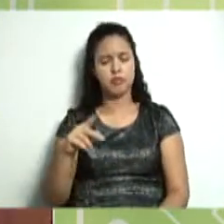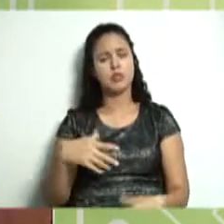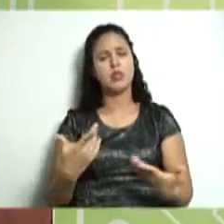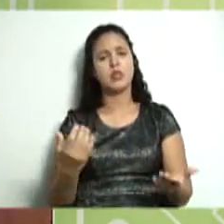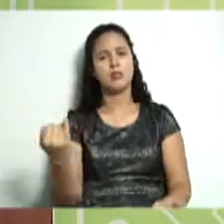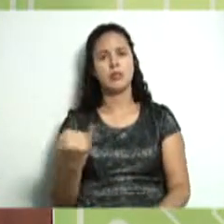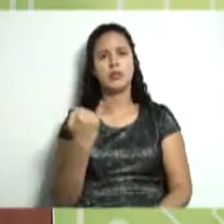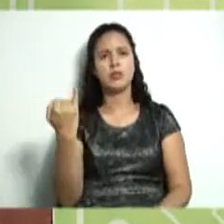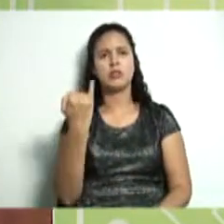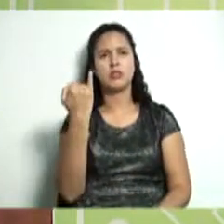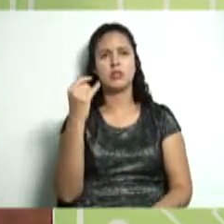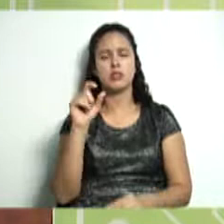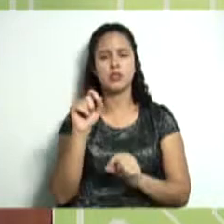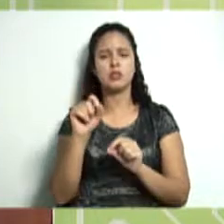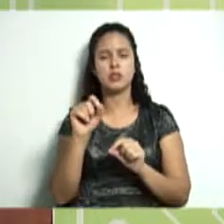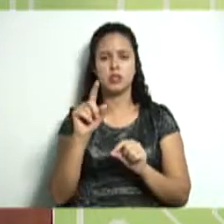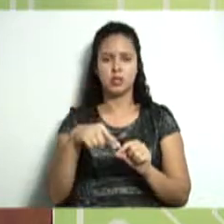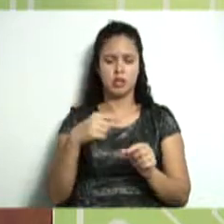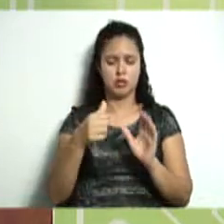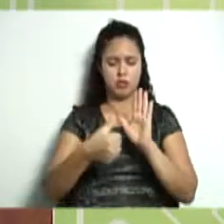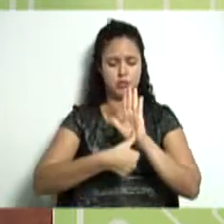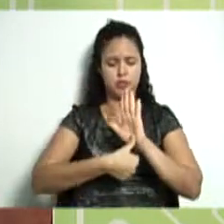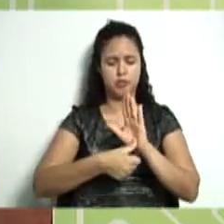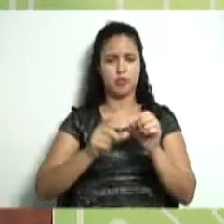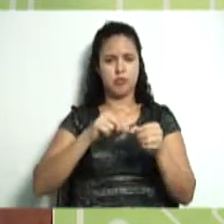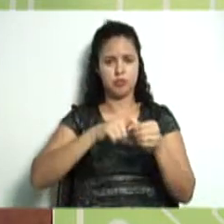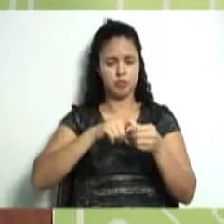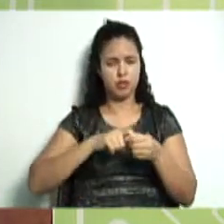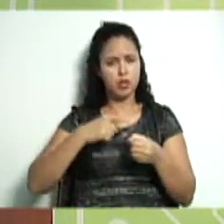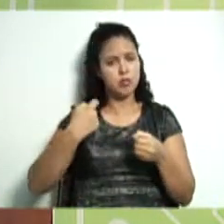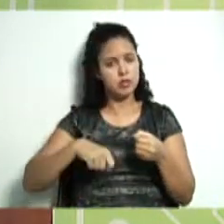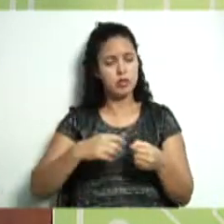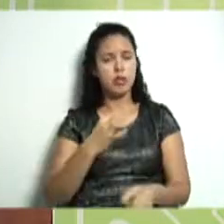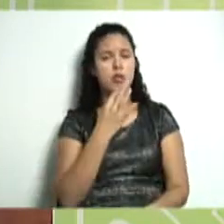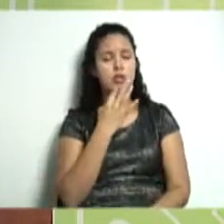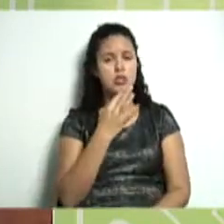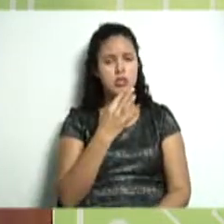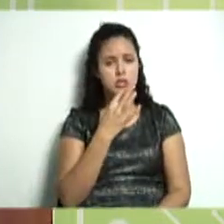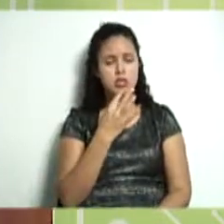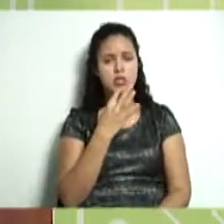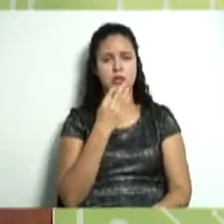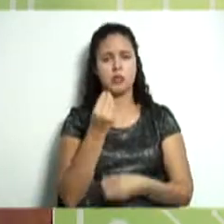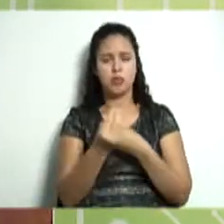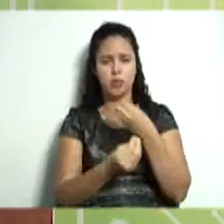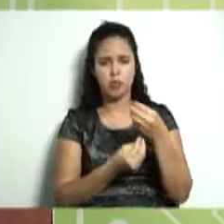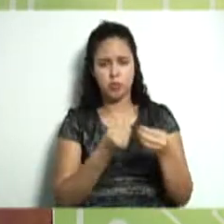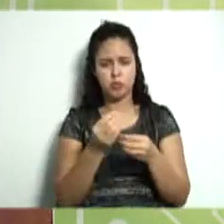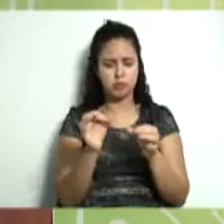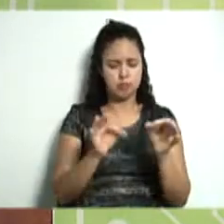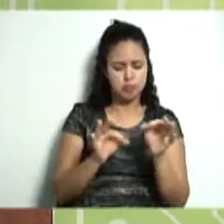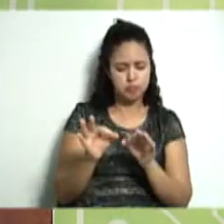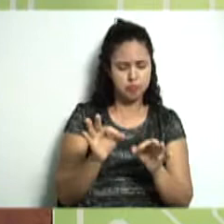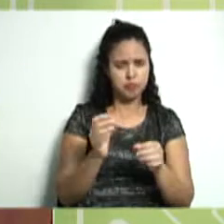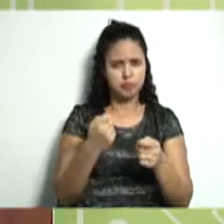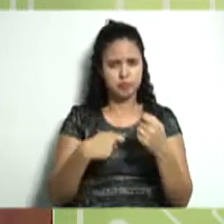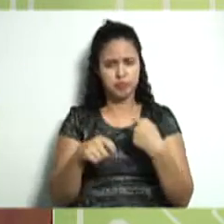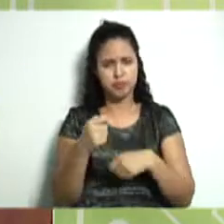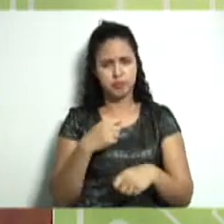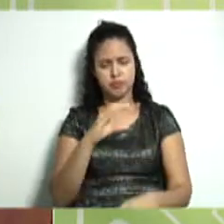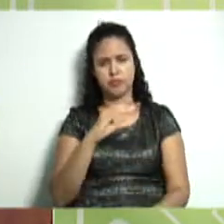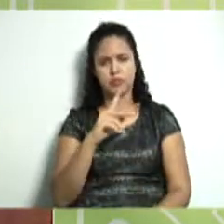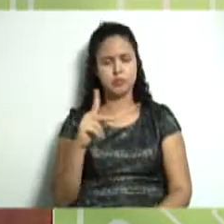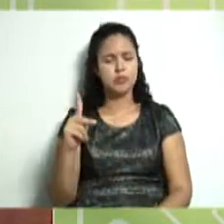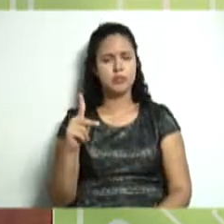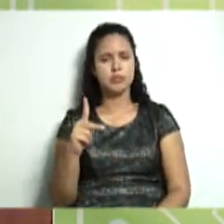isso que os cooperados eles têm que passar por processos de conhecimento para que eles administrem a cooperativa da melhor